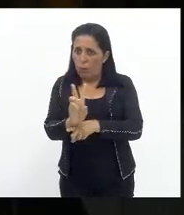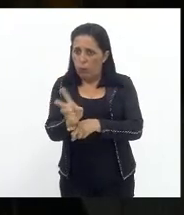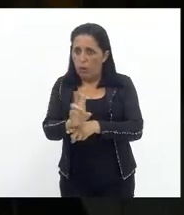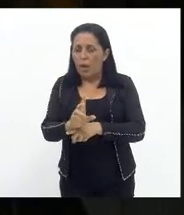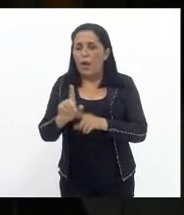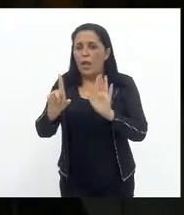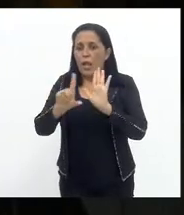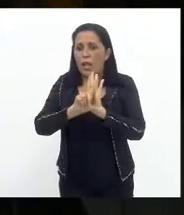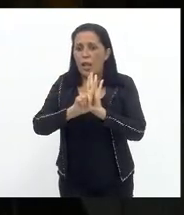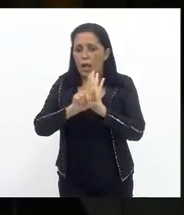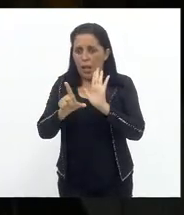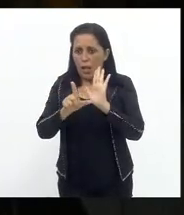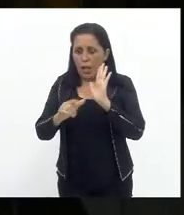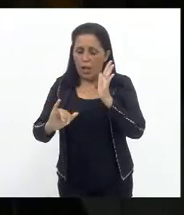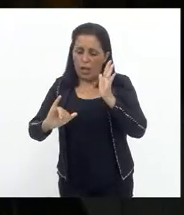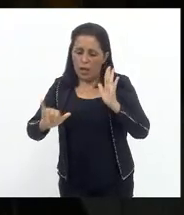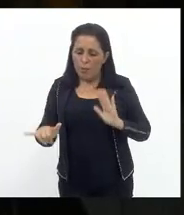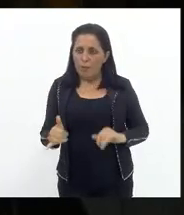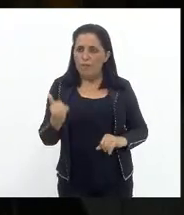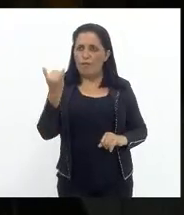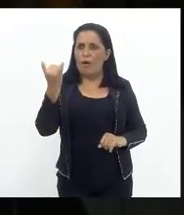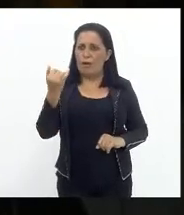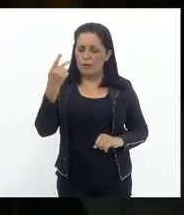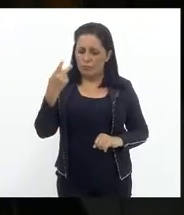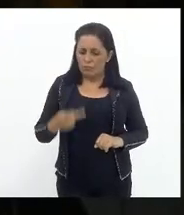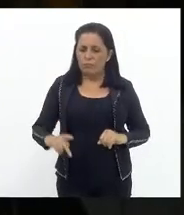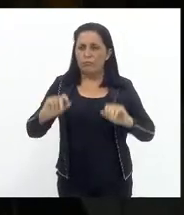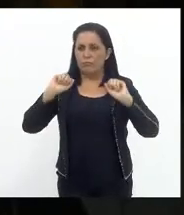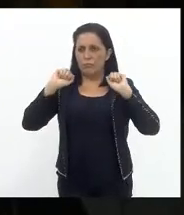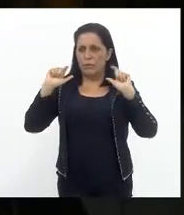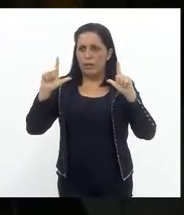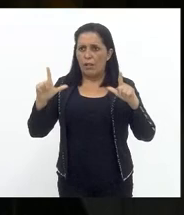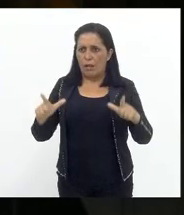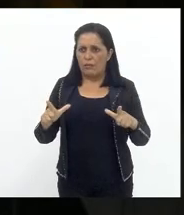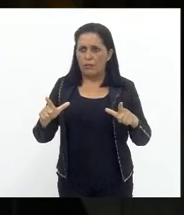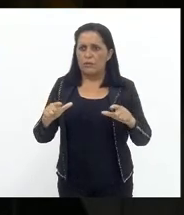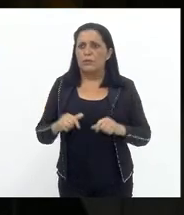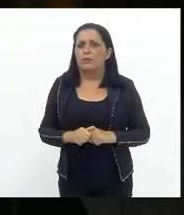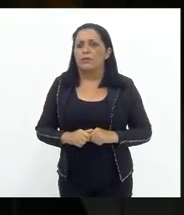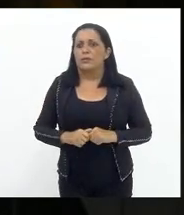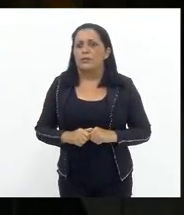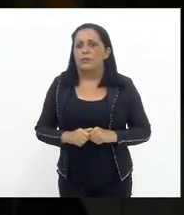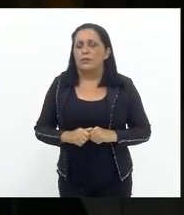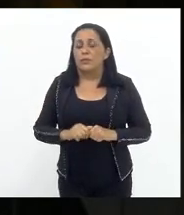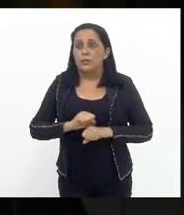A lei aprovada por essa casa deixa muito claro: